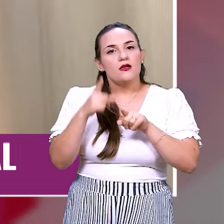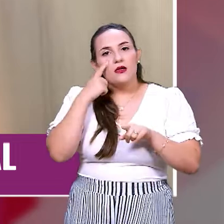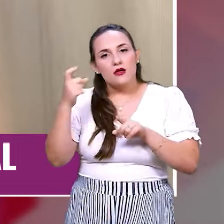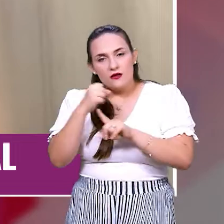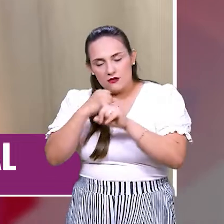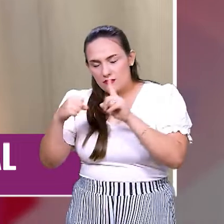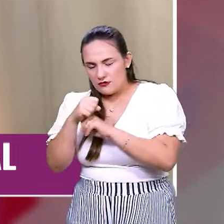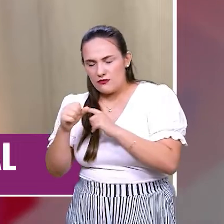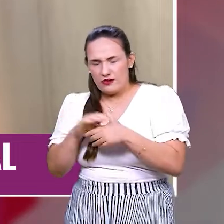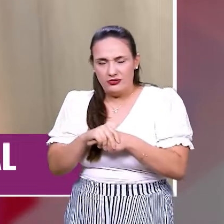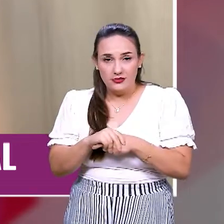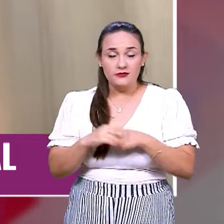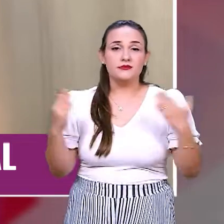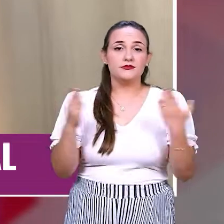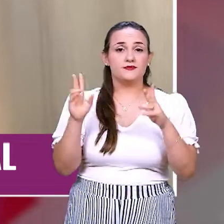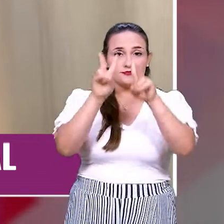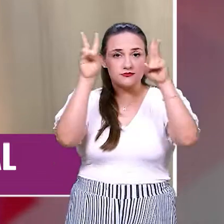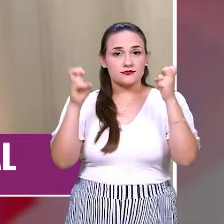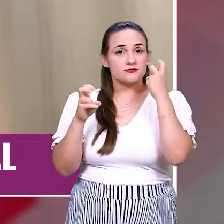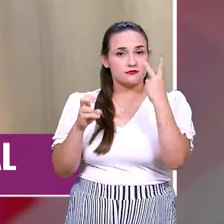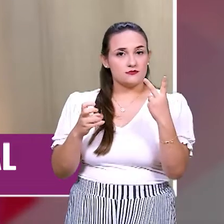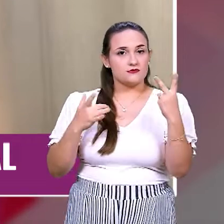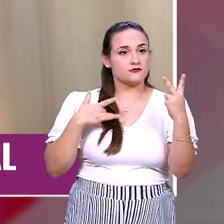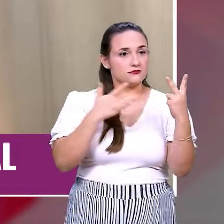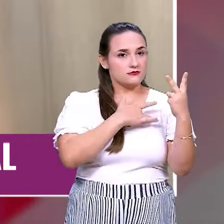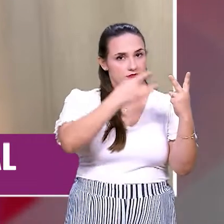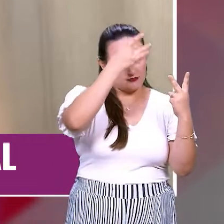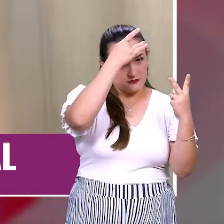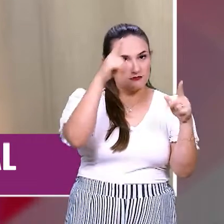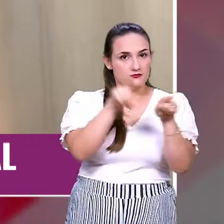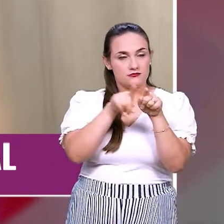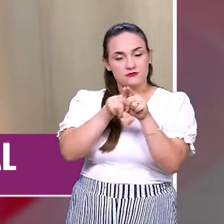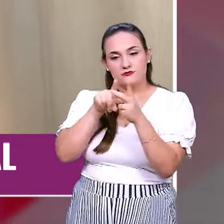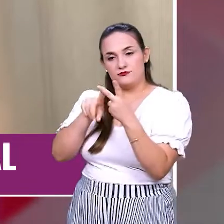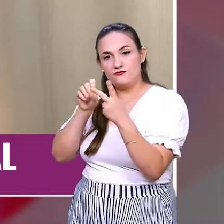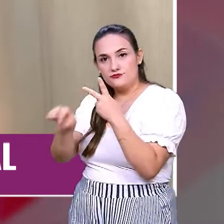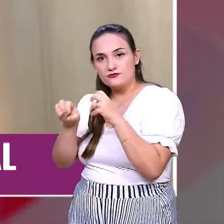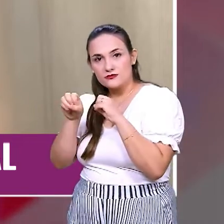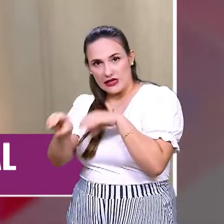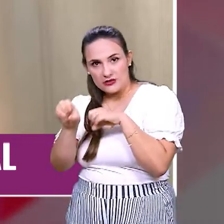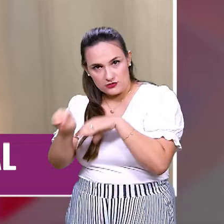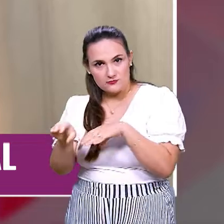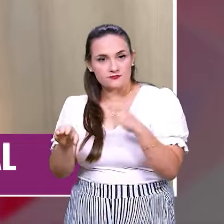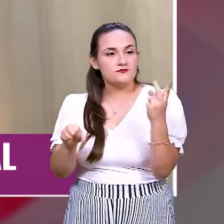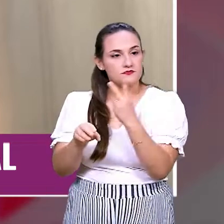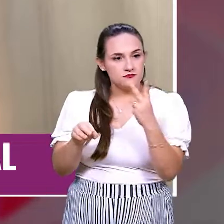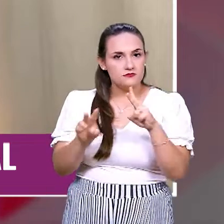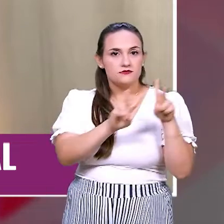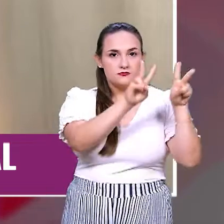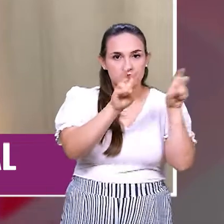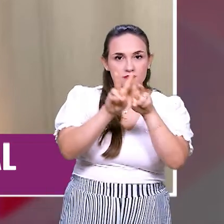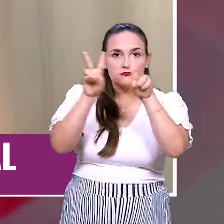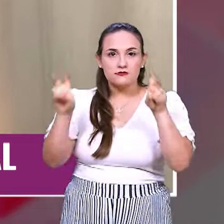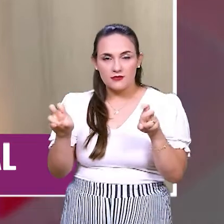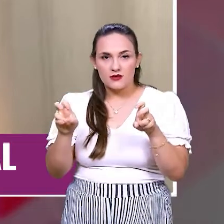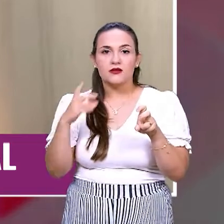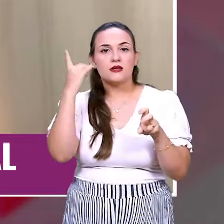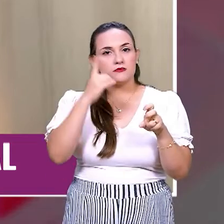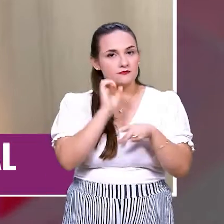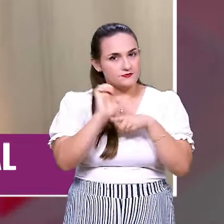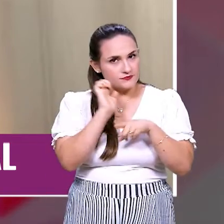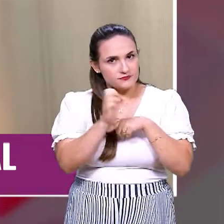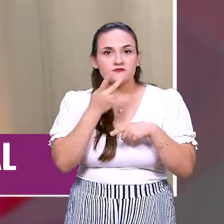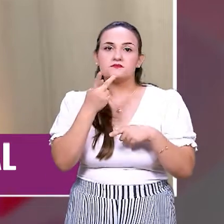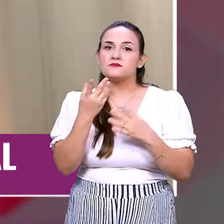Dessa vez a gente vai aliar dois temas, saúde mental e educação, que são dois temas bastante abordados pelos